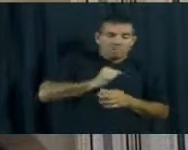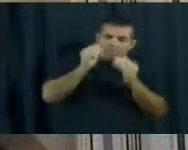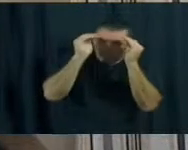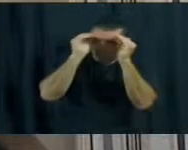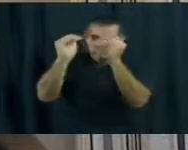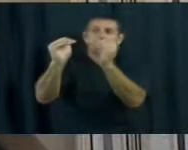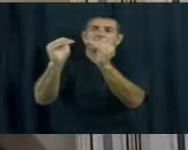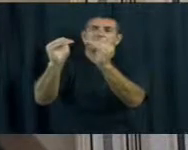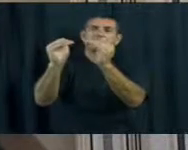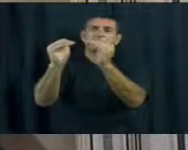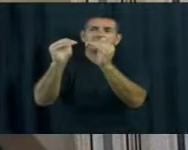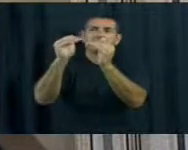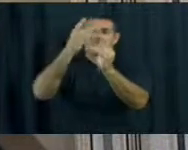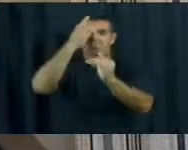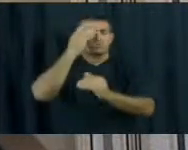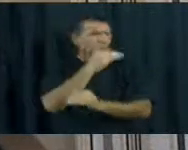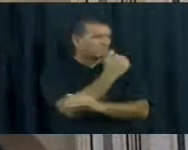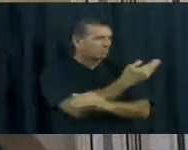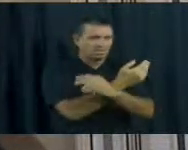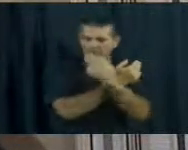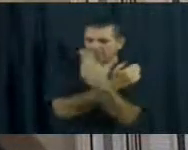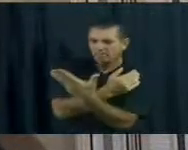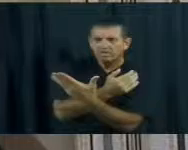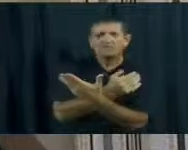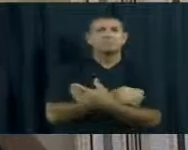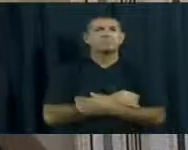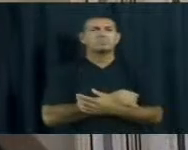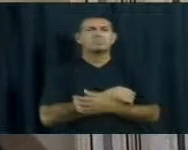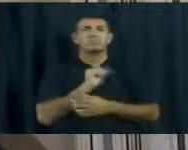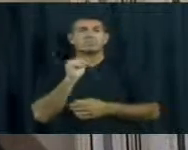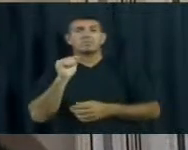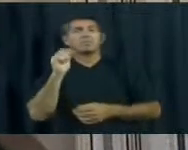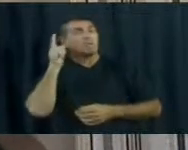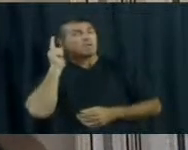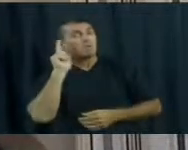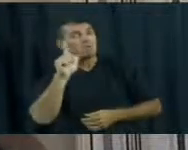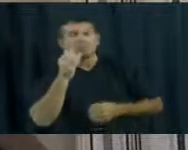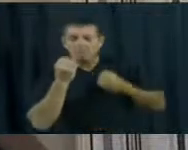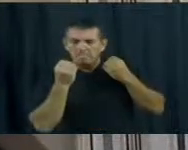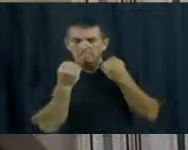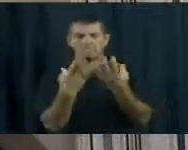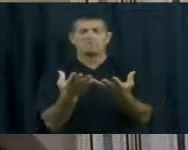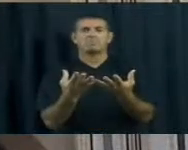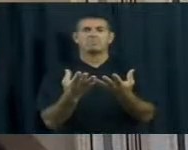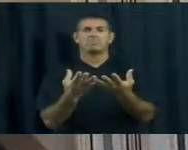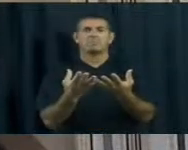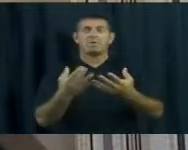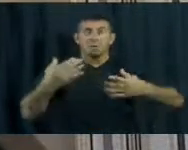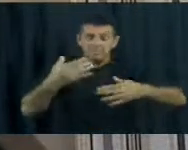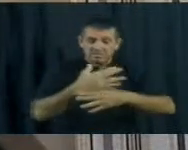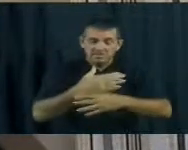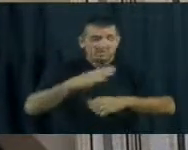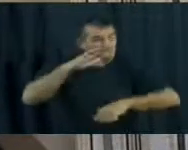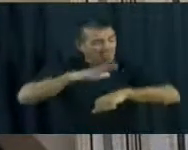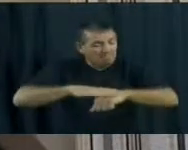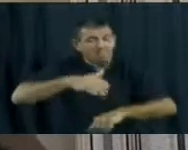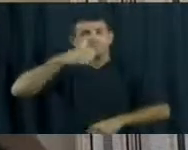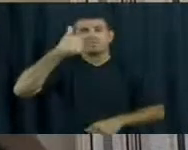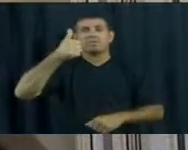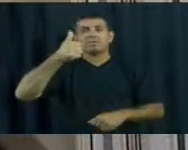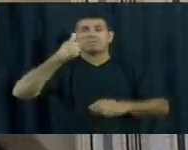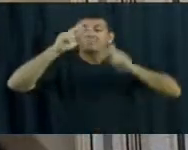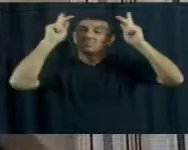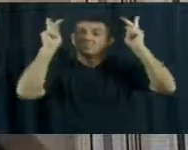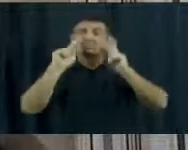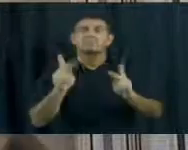respeito. Pois se a gente conseguir isso, eu não tenho dúvida que nós vamos ter uma sociedade muito mais harmônica e